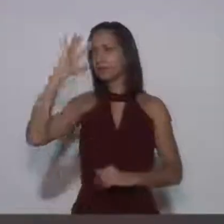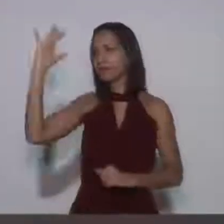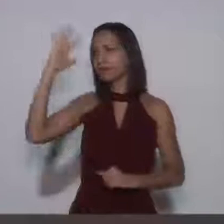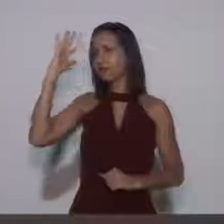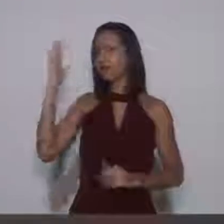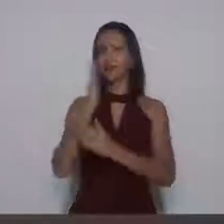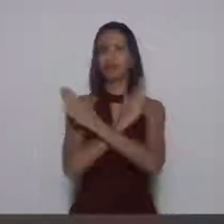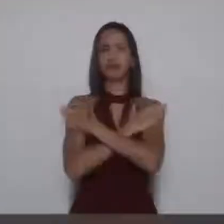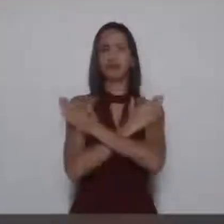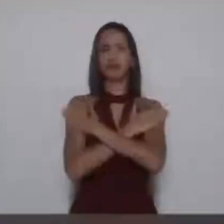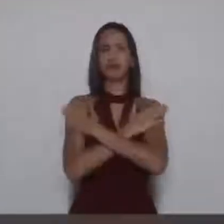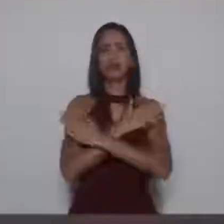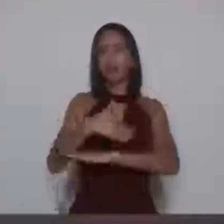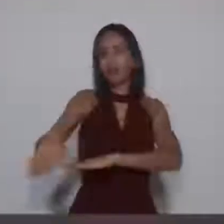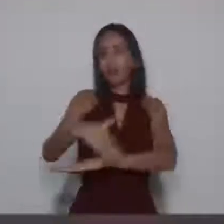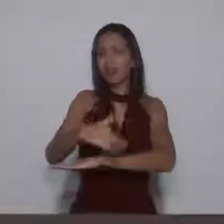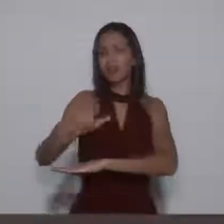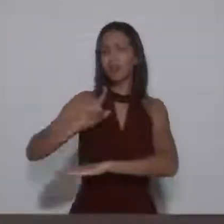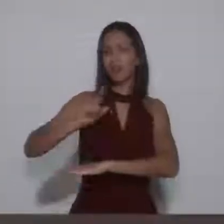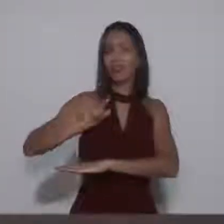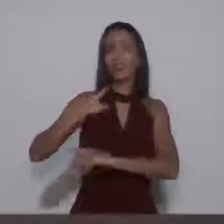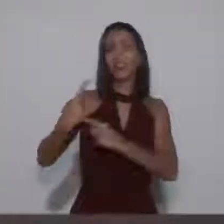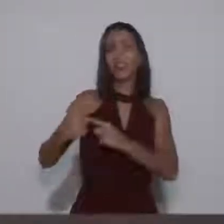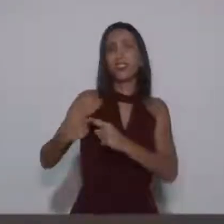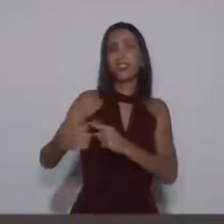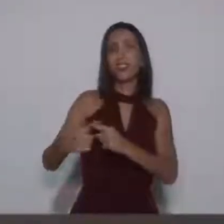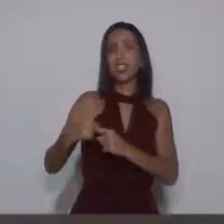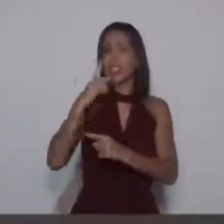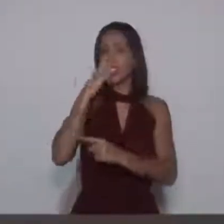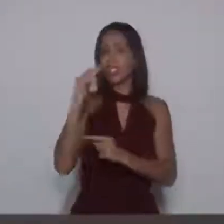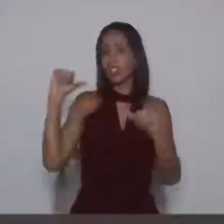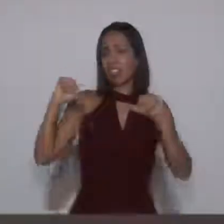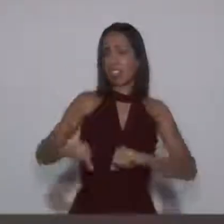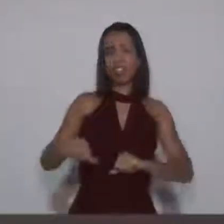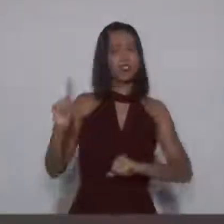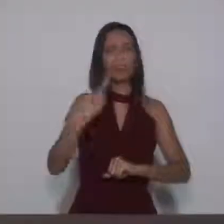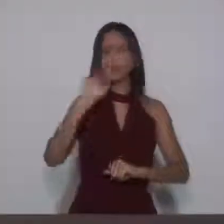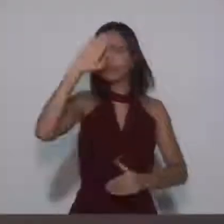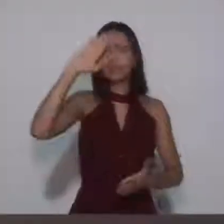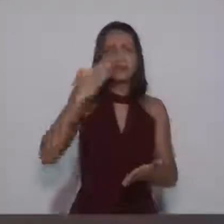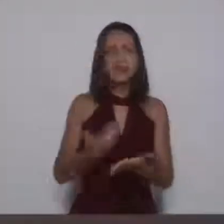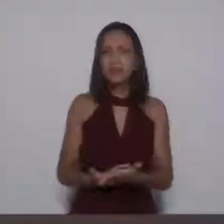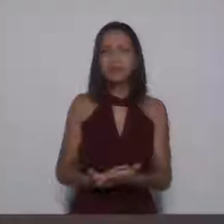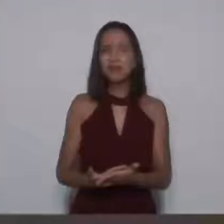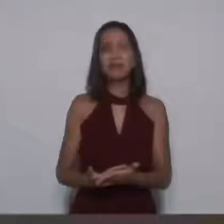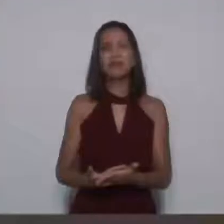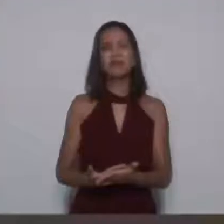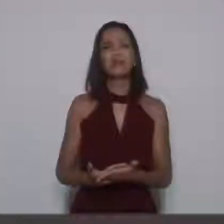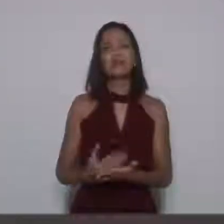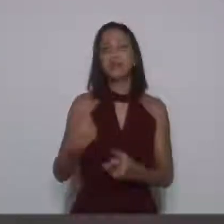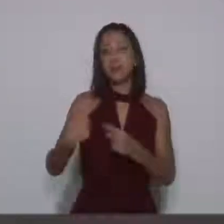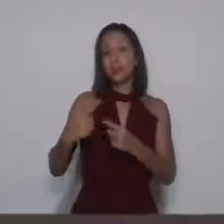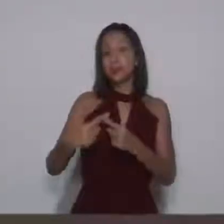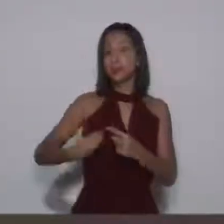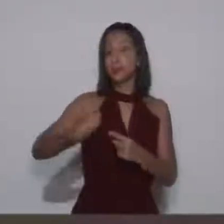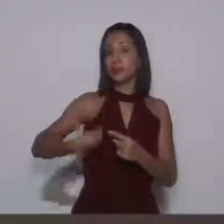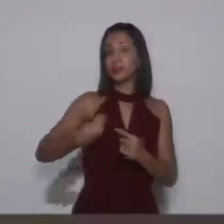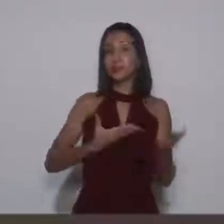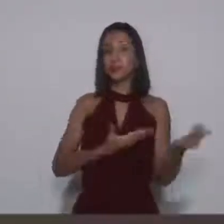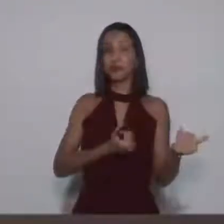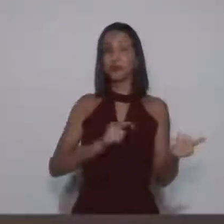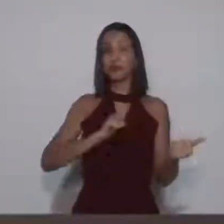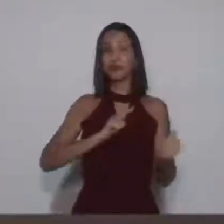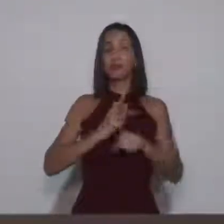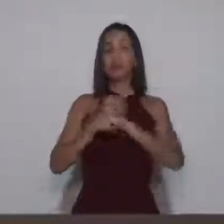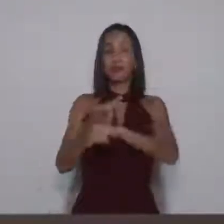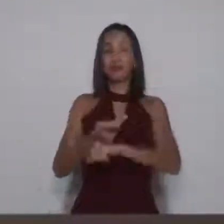rua, ele está na rua porque ele tem um mal por si só. Não consigo acreditar nisso, até porque convivo com os jovens que estão buscando